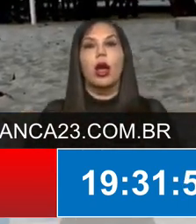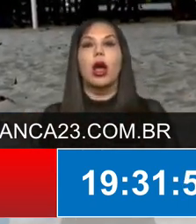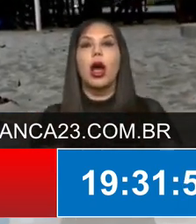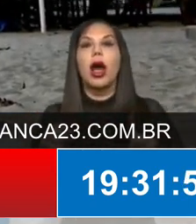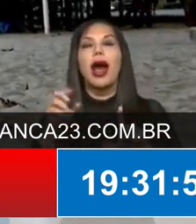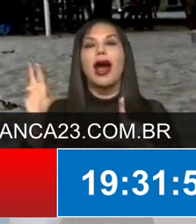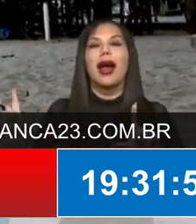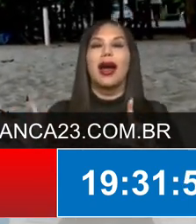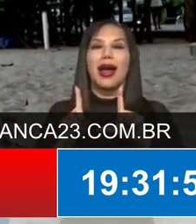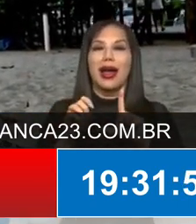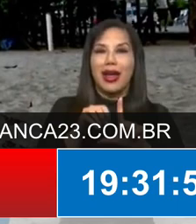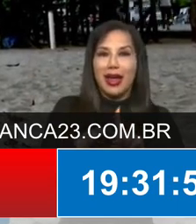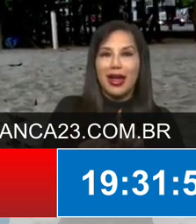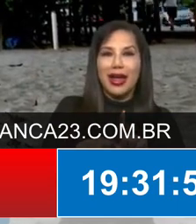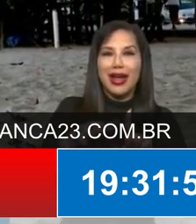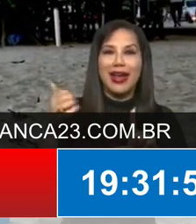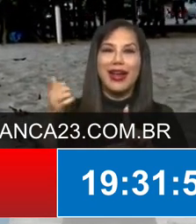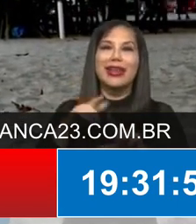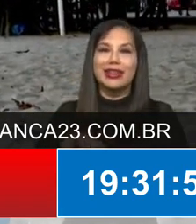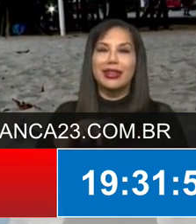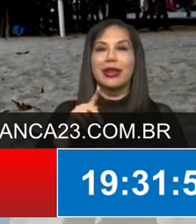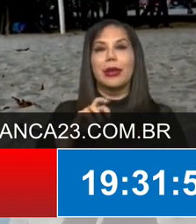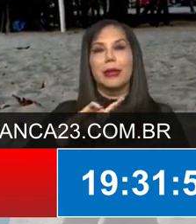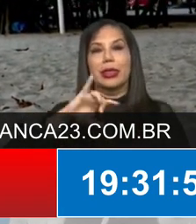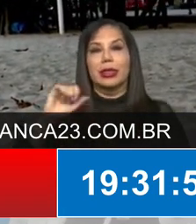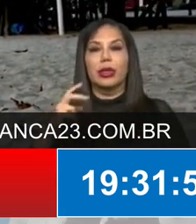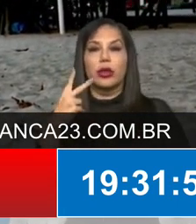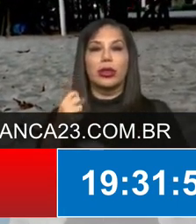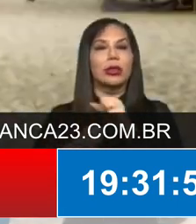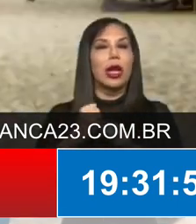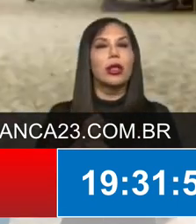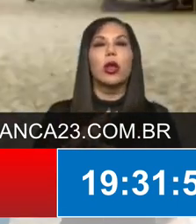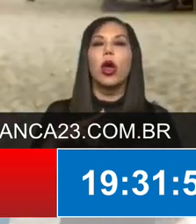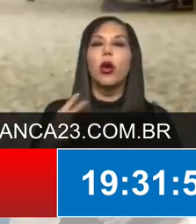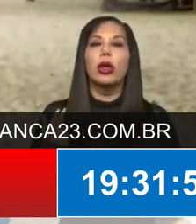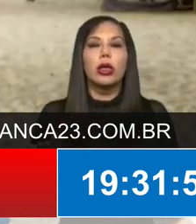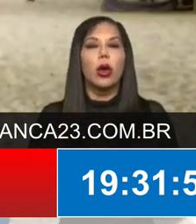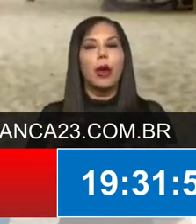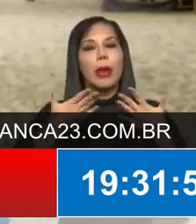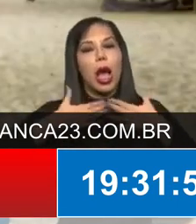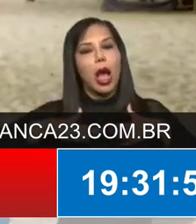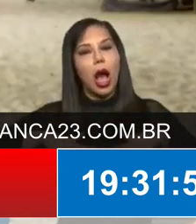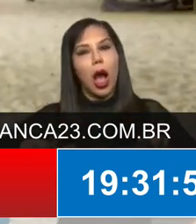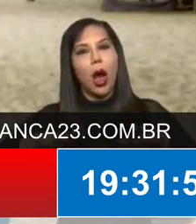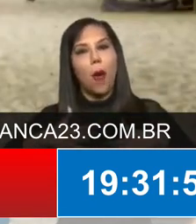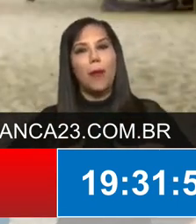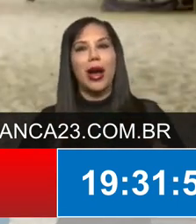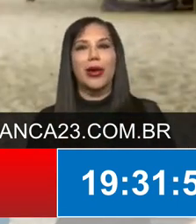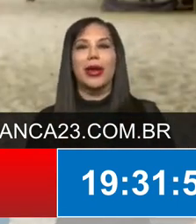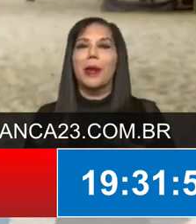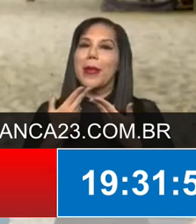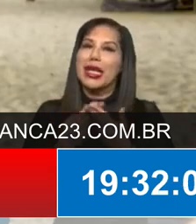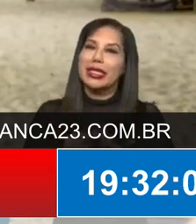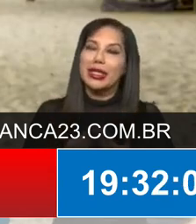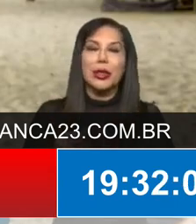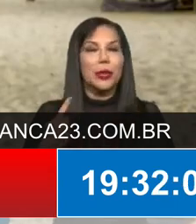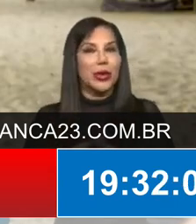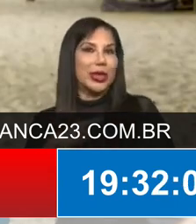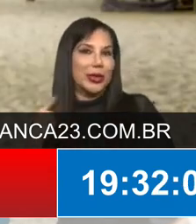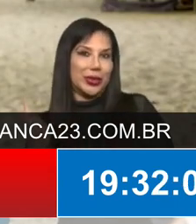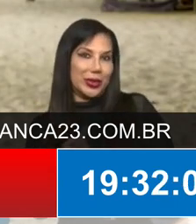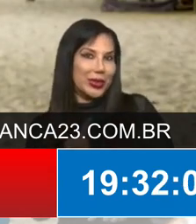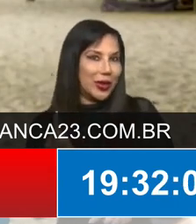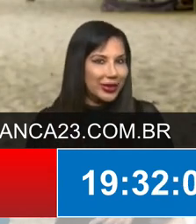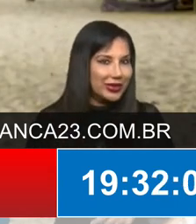digital Priscila Garcia chegou a do anos eu acho que eu tô mais calma mais paciente porque a gente